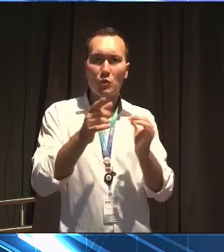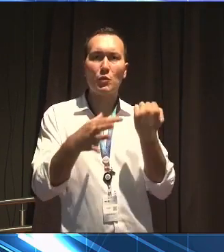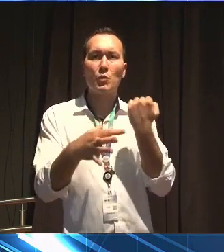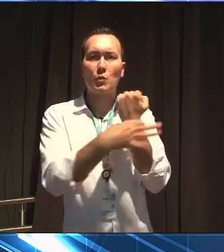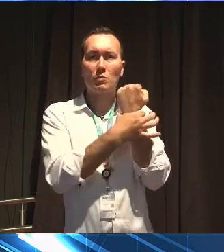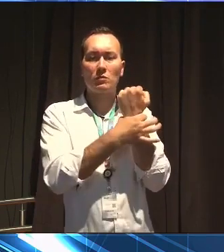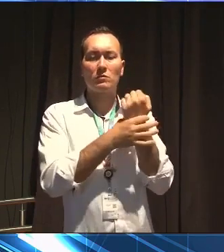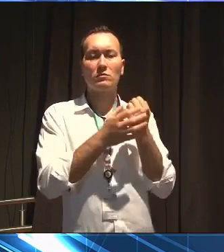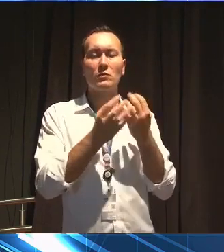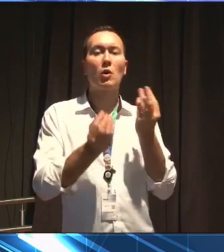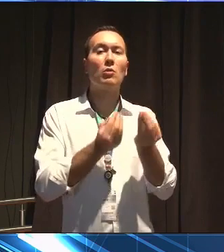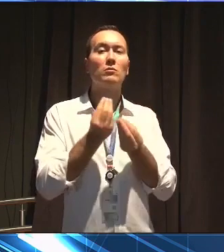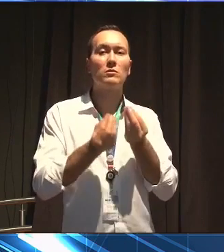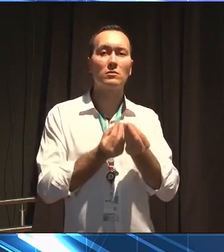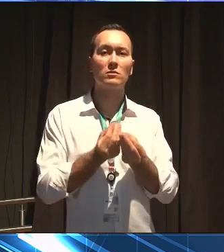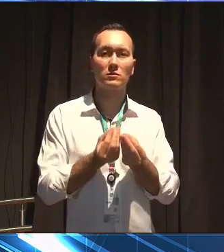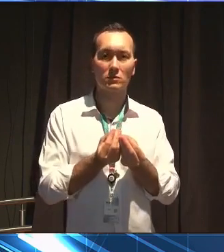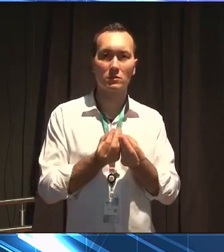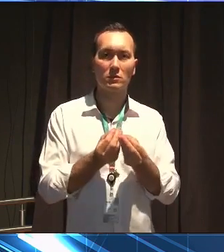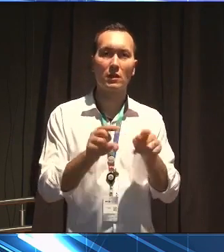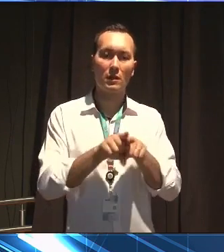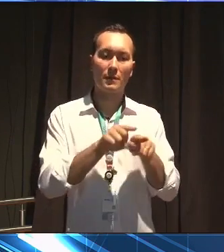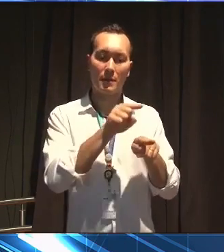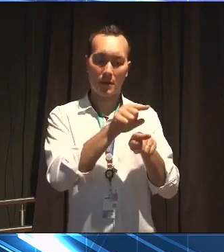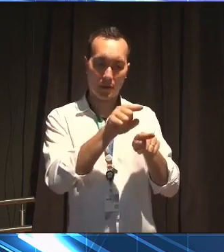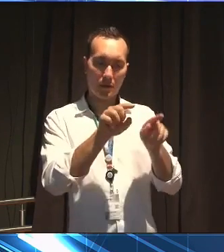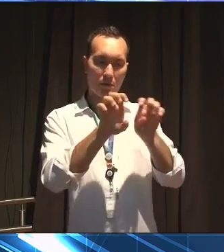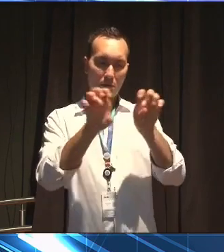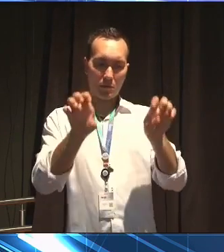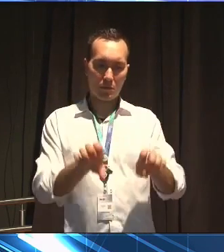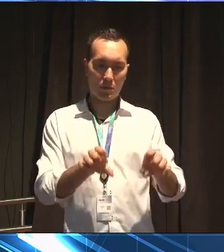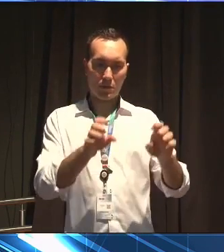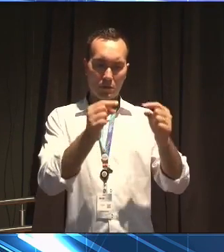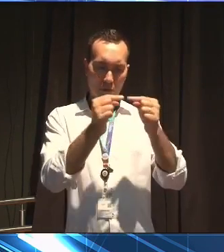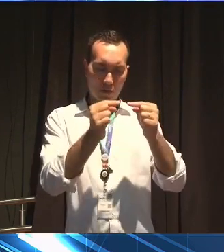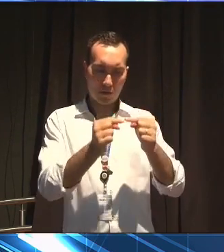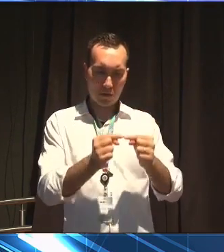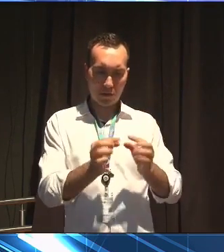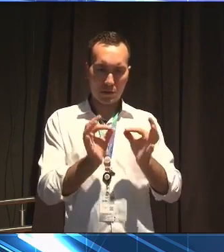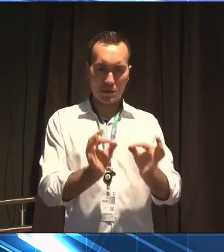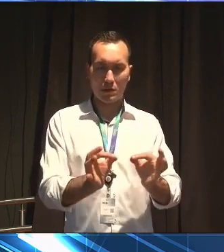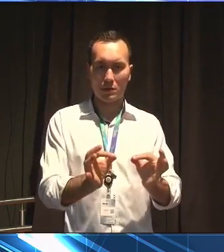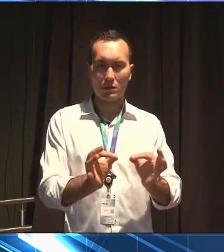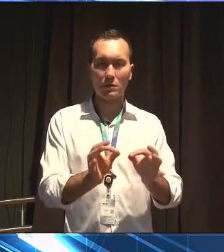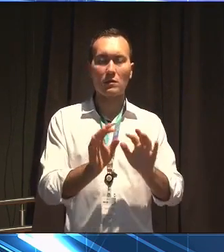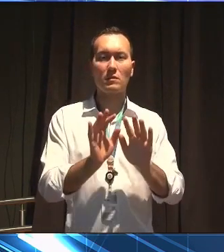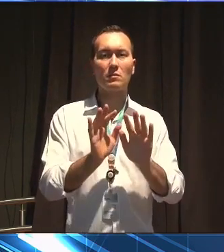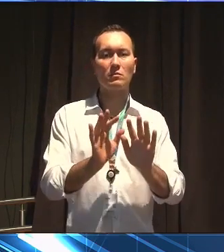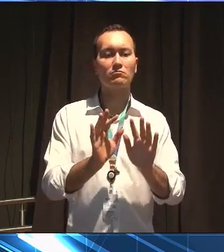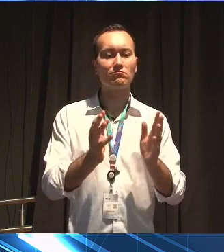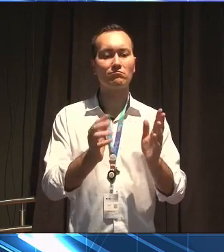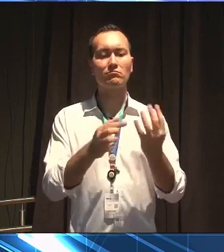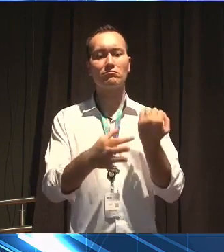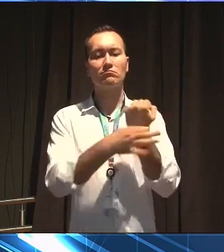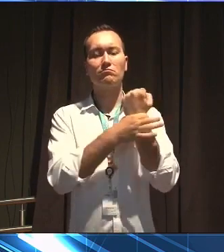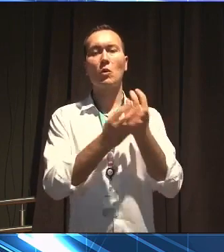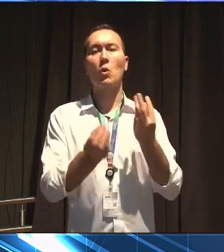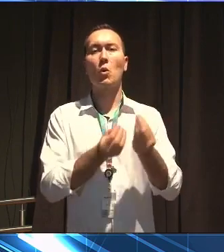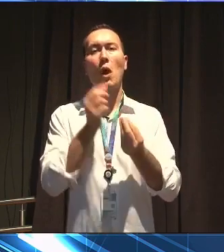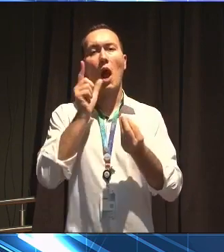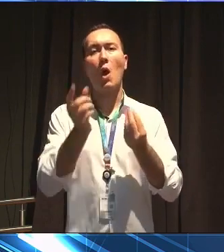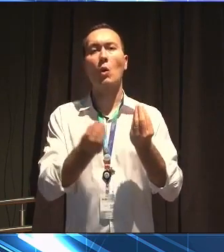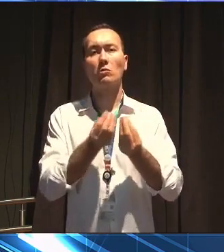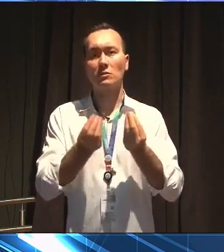faz sentido para aquilo, para a nossa arquitetura, que a gente vai ver que está muito relacionado à nossa arquitetura, à forma que a gente protege a